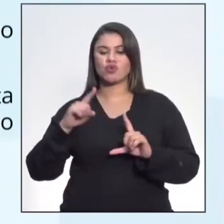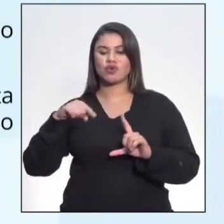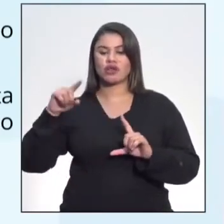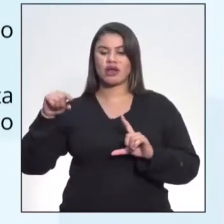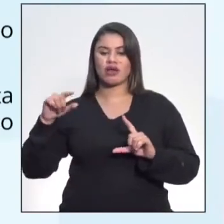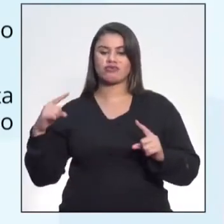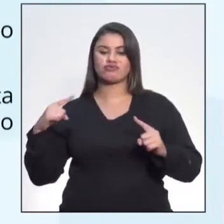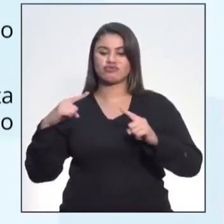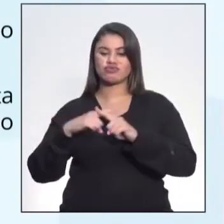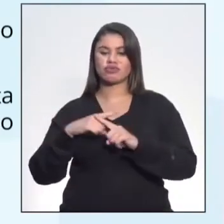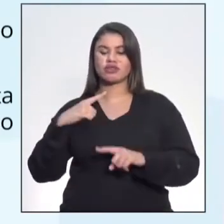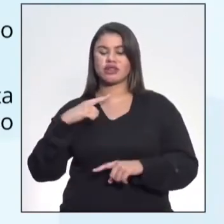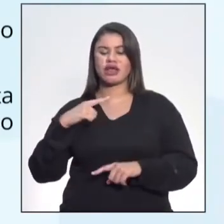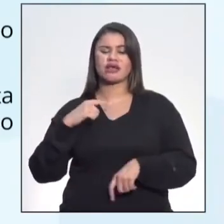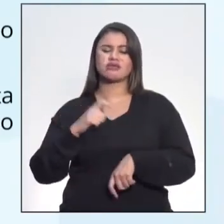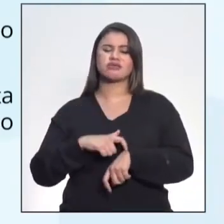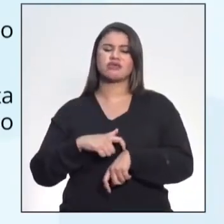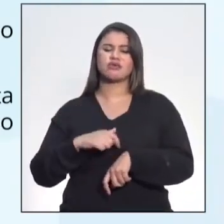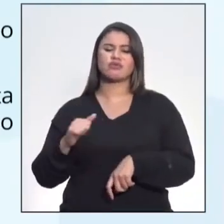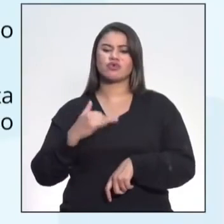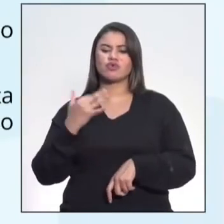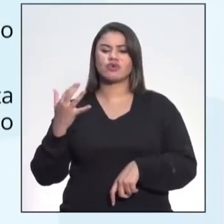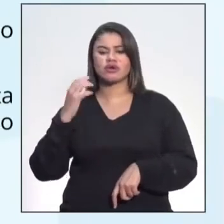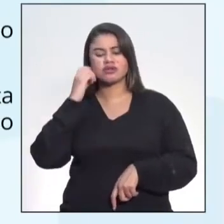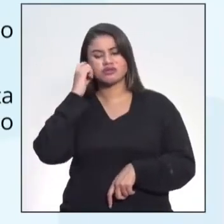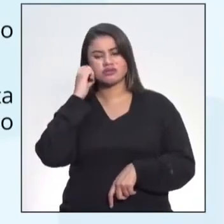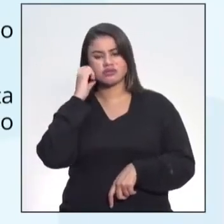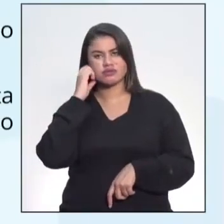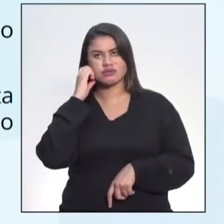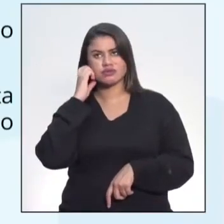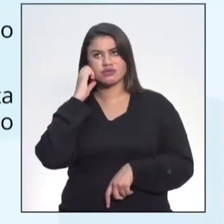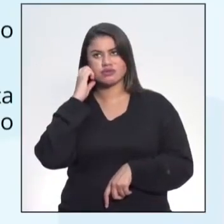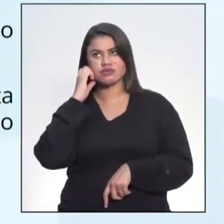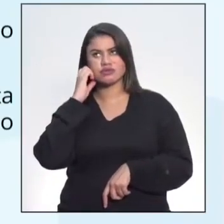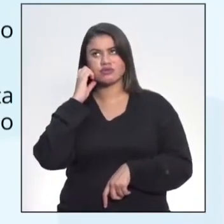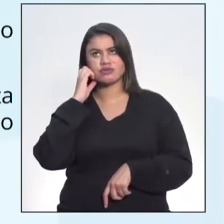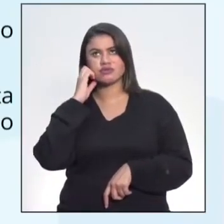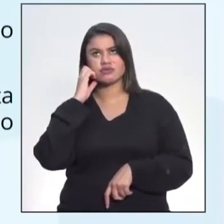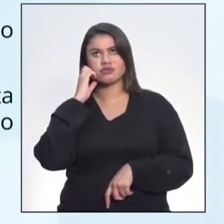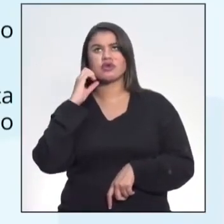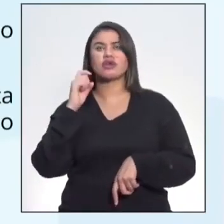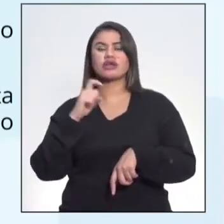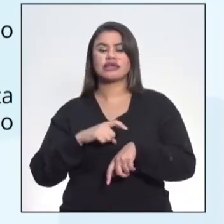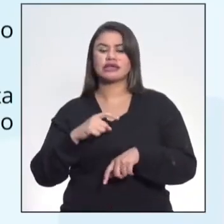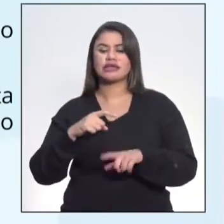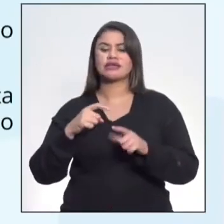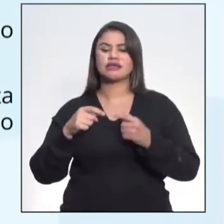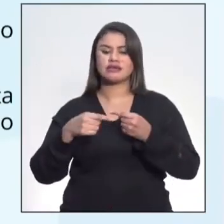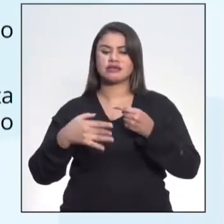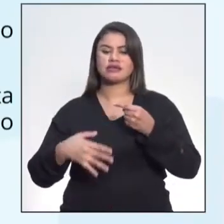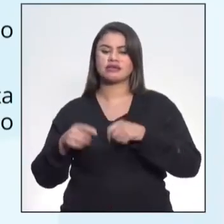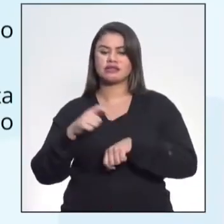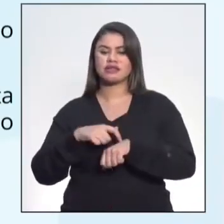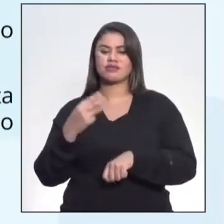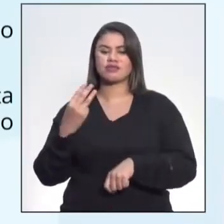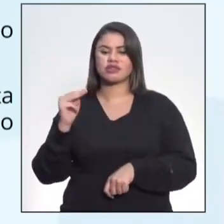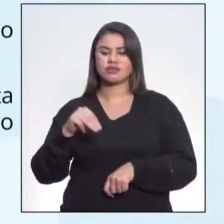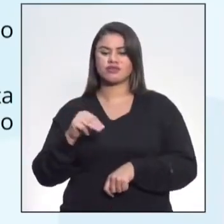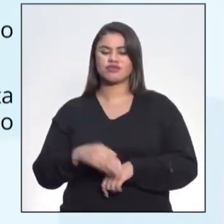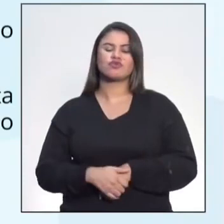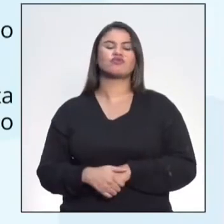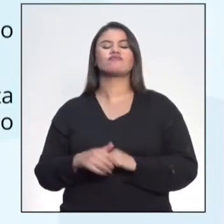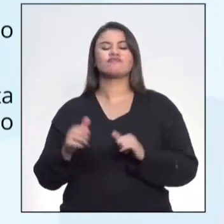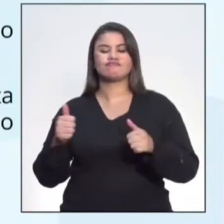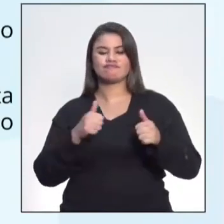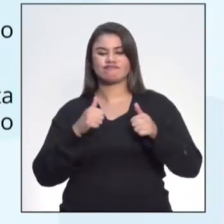ou não. Professora Inês, quanto tempo a gente tem para esse chat? Professora Roberta, para este chat, 3 minutos. Então, a partir